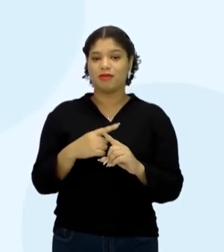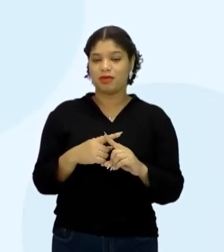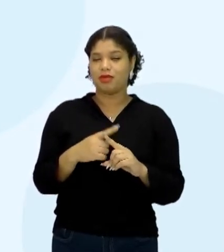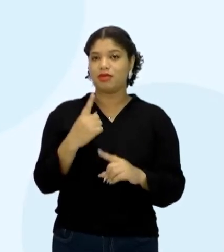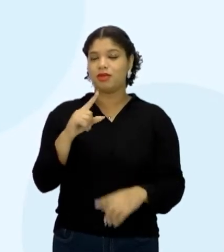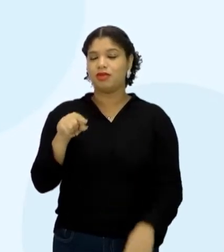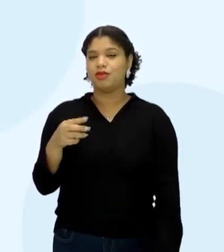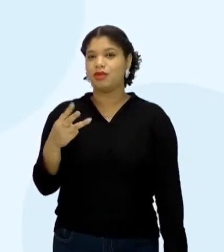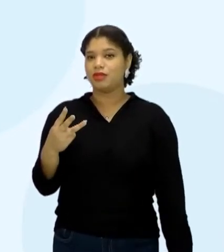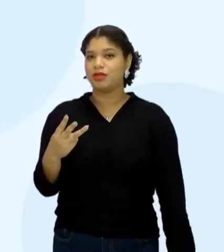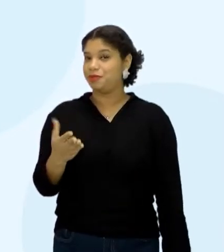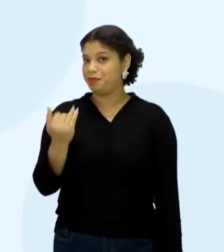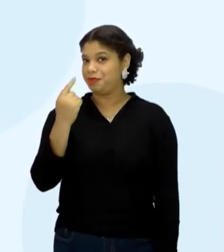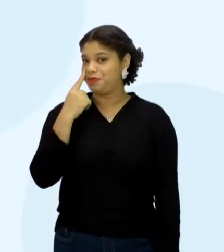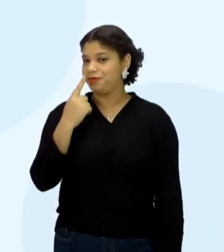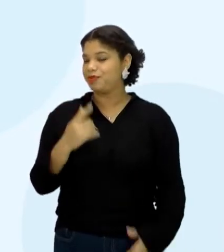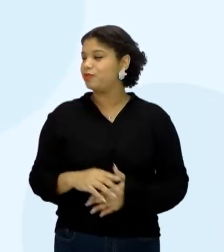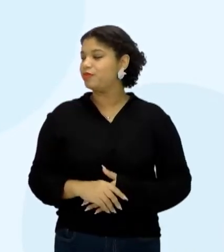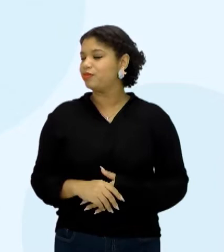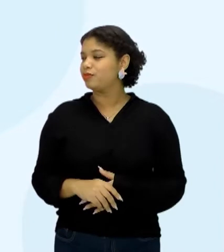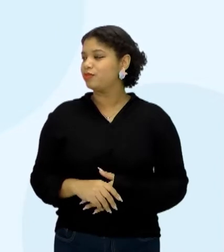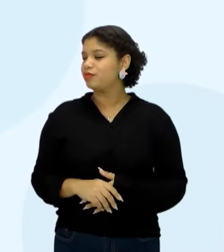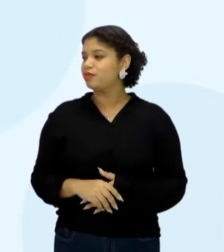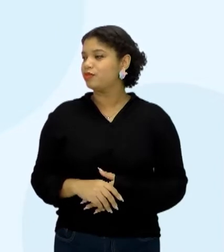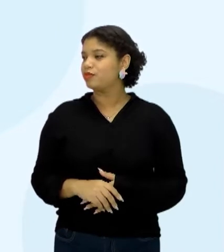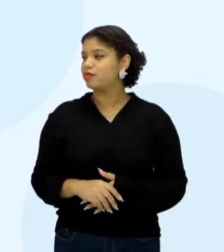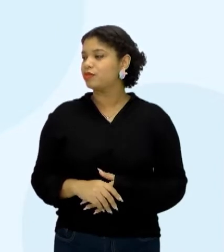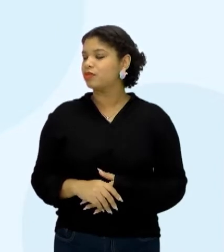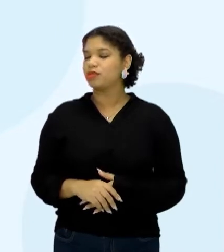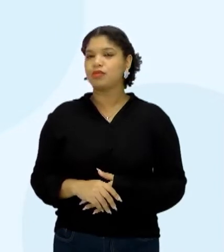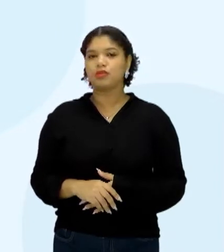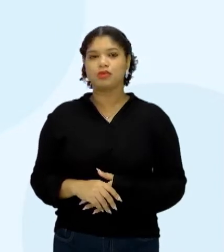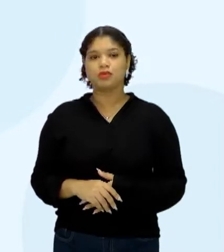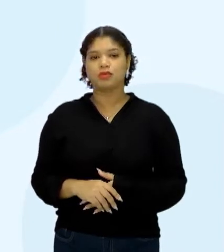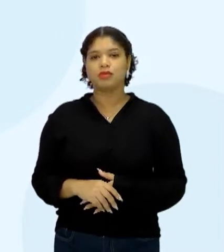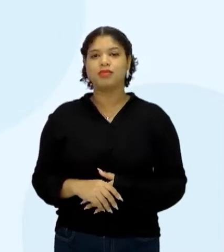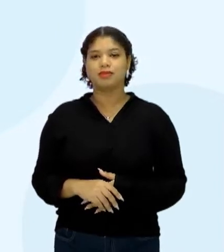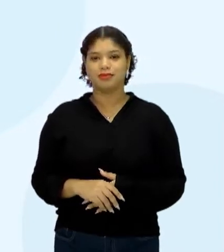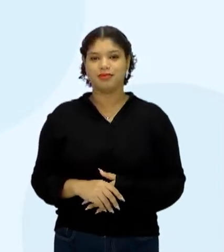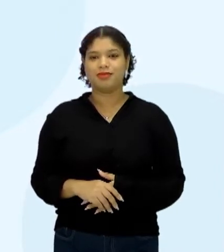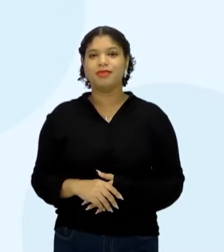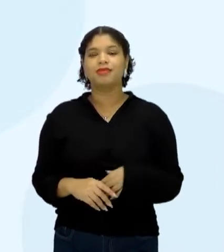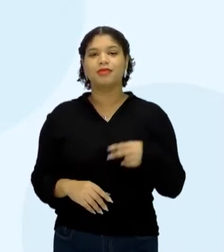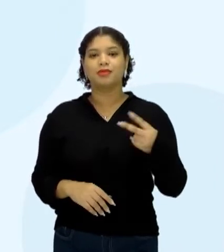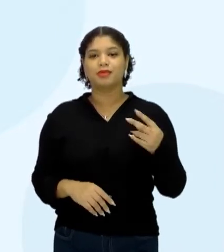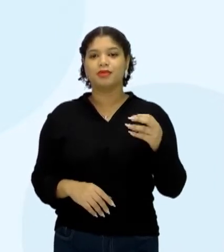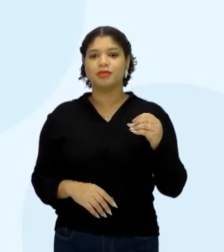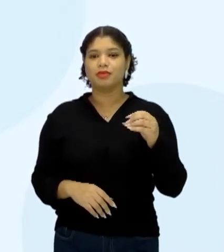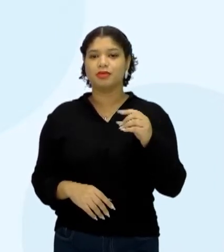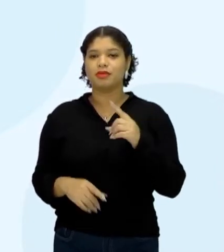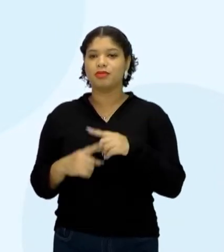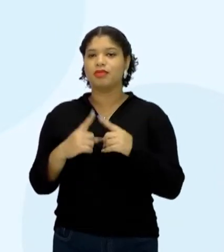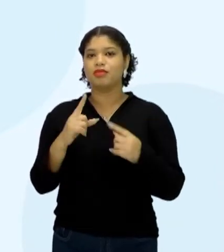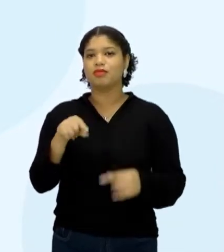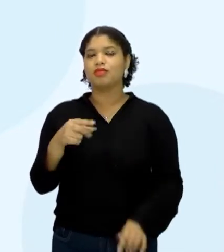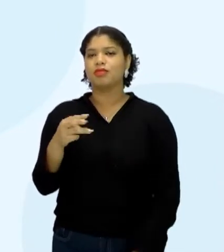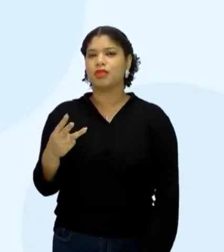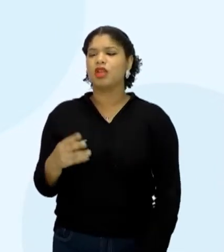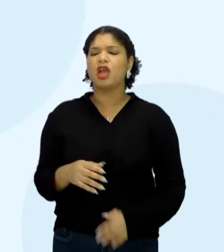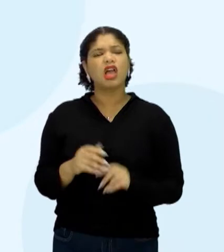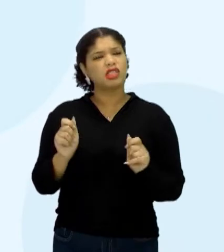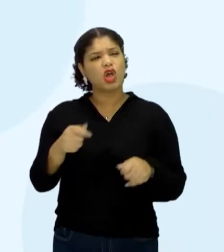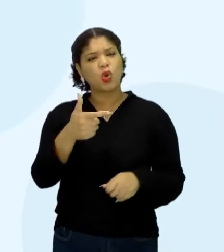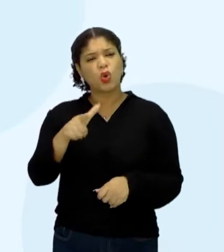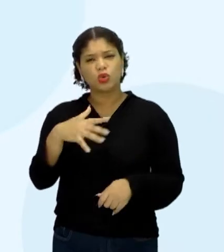armar a continha aqui, ó. 200 vezes 1,3. Professora Roberta, esses dois zeros aí não podia montar diferente?